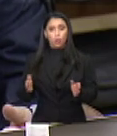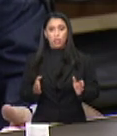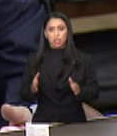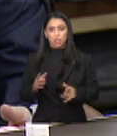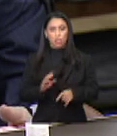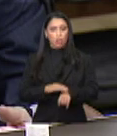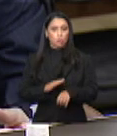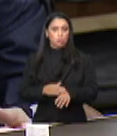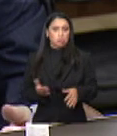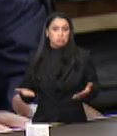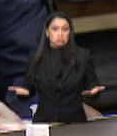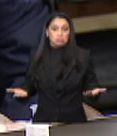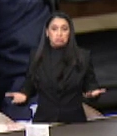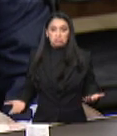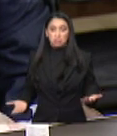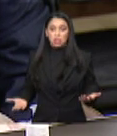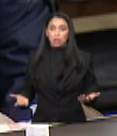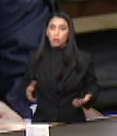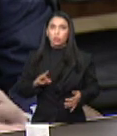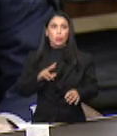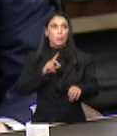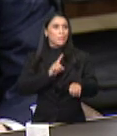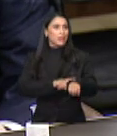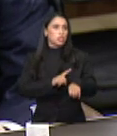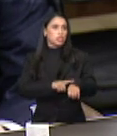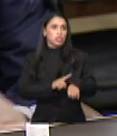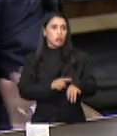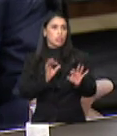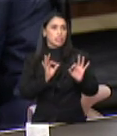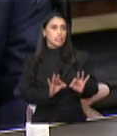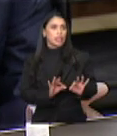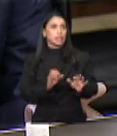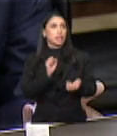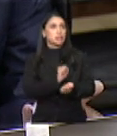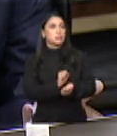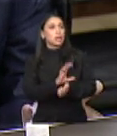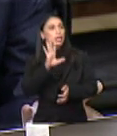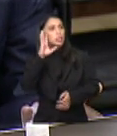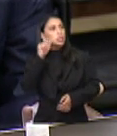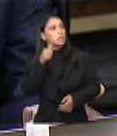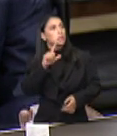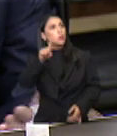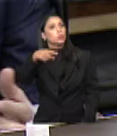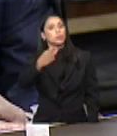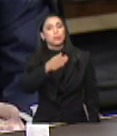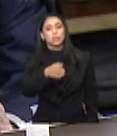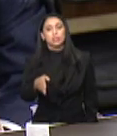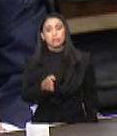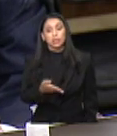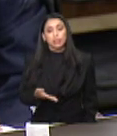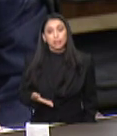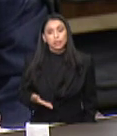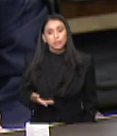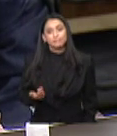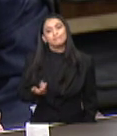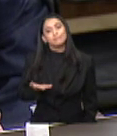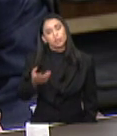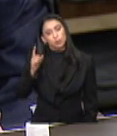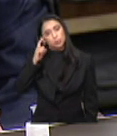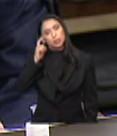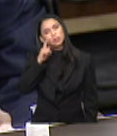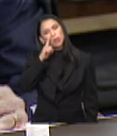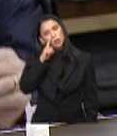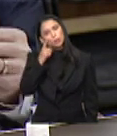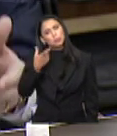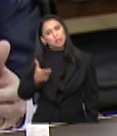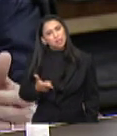E aí pode pedir, não pede no momento certo, espera a sentença e depois pede nulidade... E, portanto, eu acho que há um risco